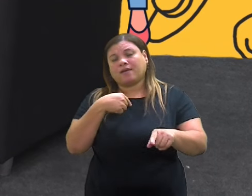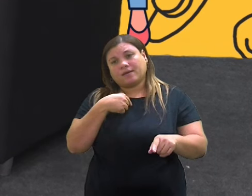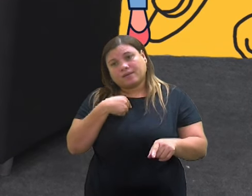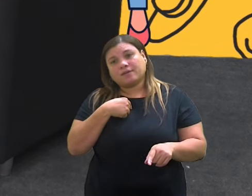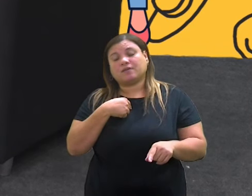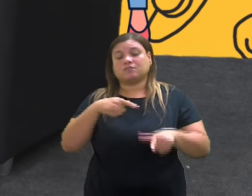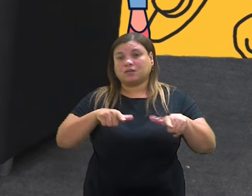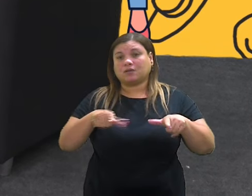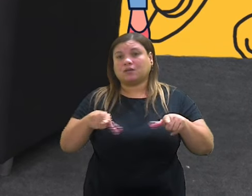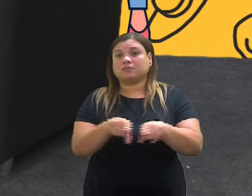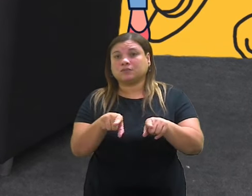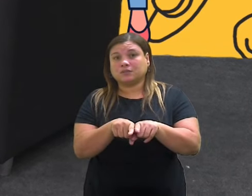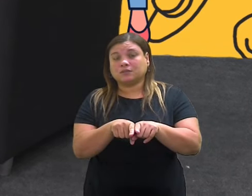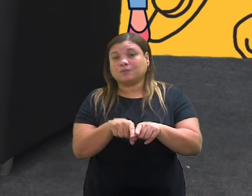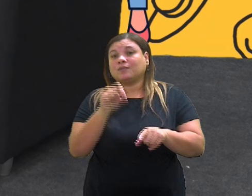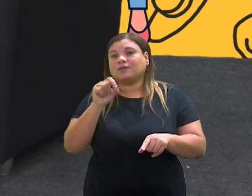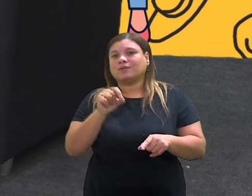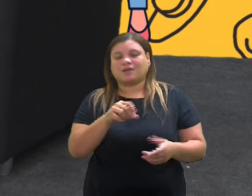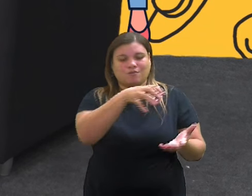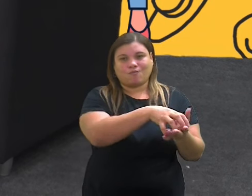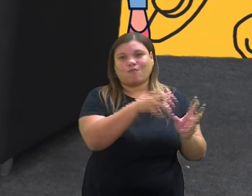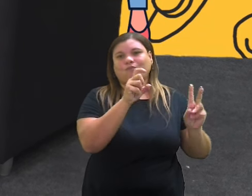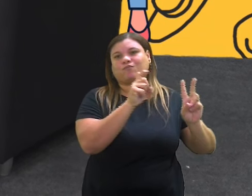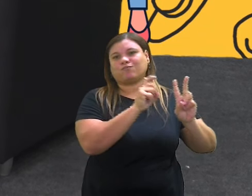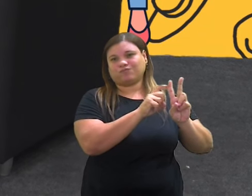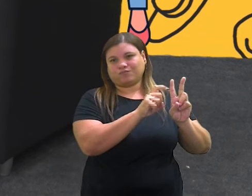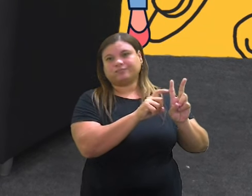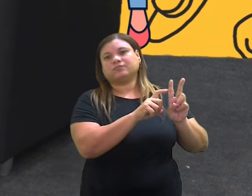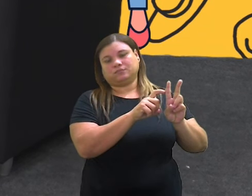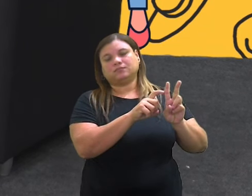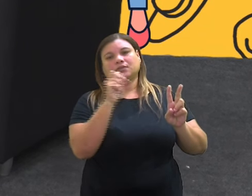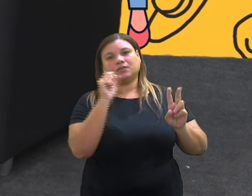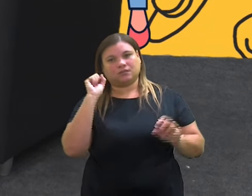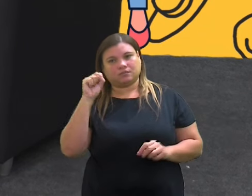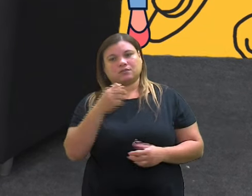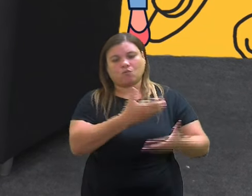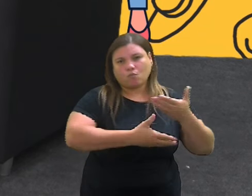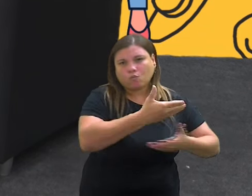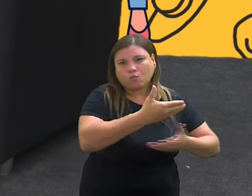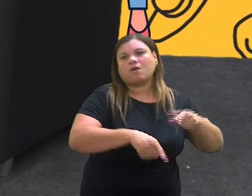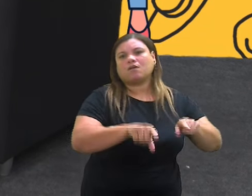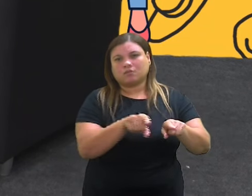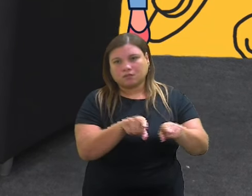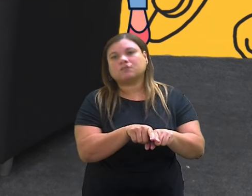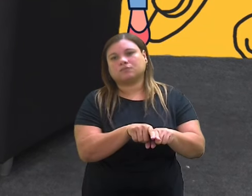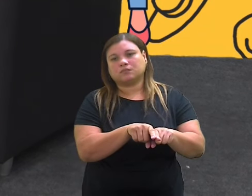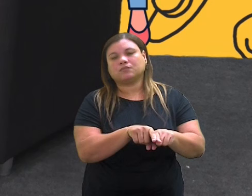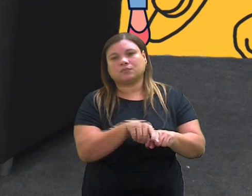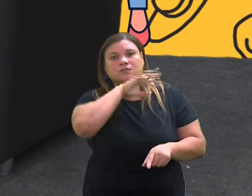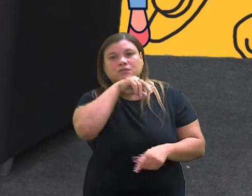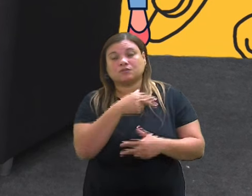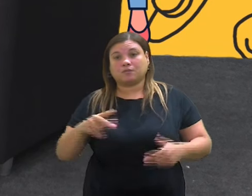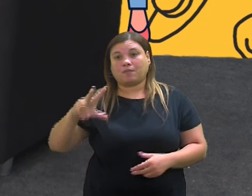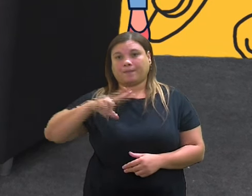banho e tosa. Não, muito interessante saber, né, sobre esse trabalho seu, é muito bom. Então, eu vou começar aqui com a primeira